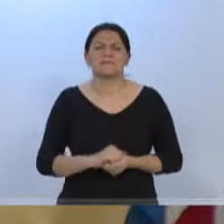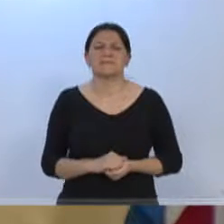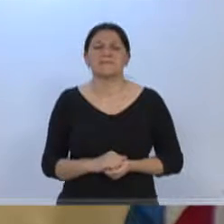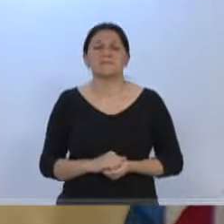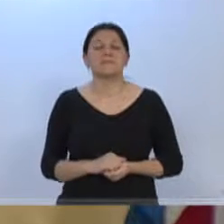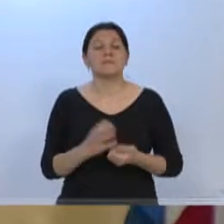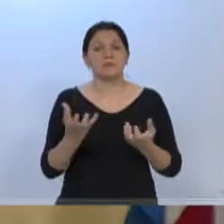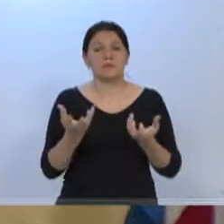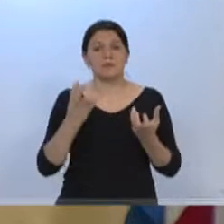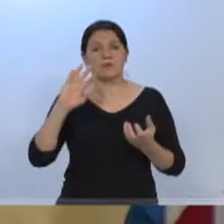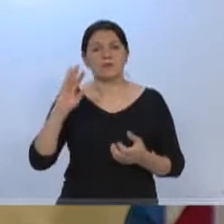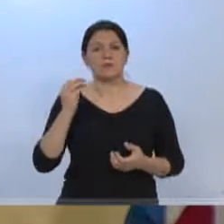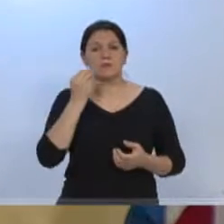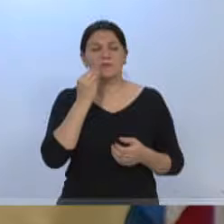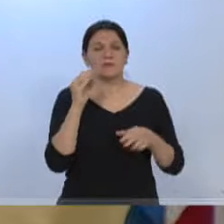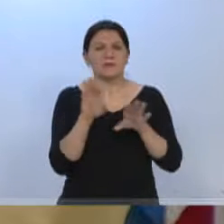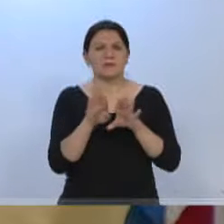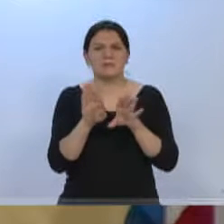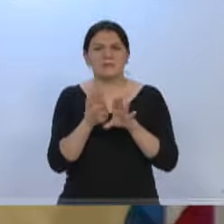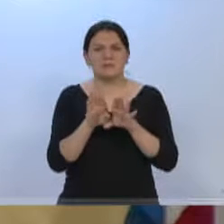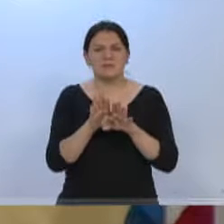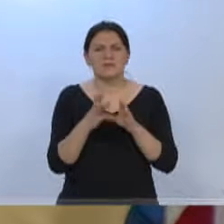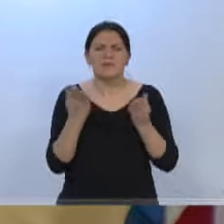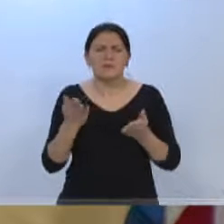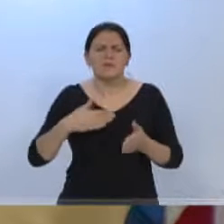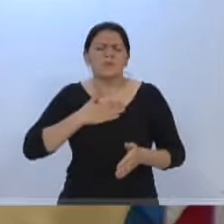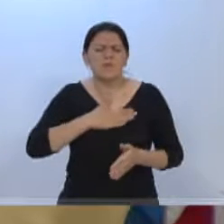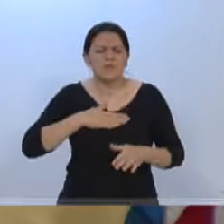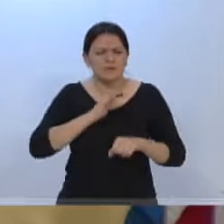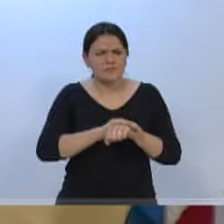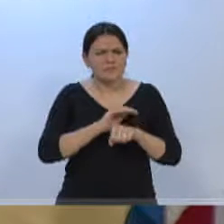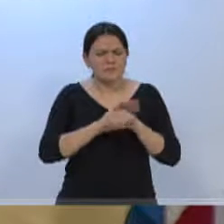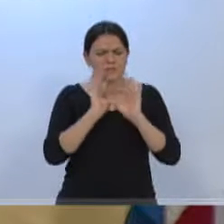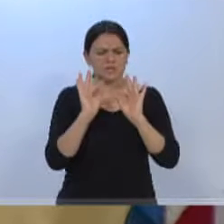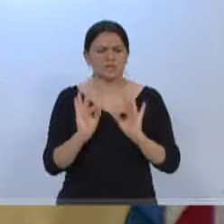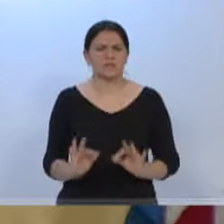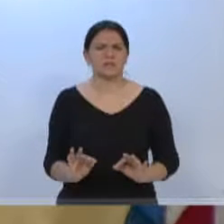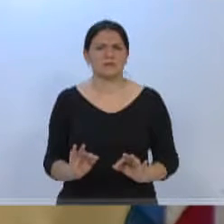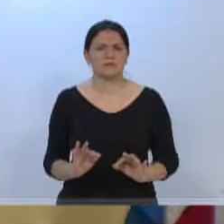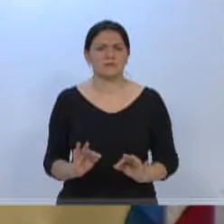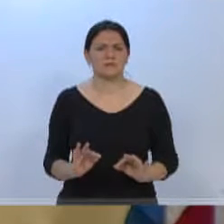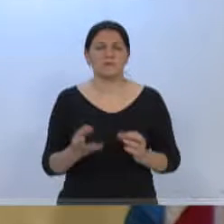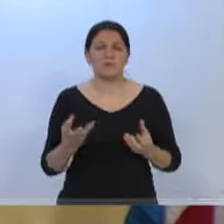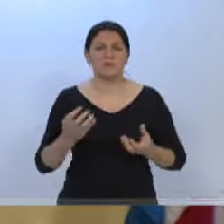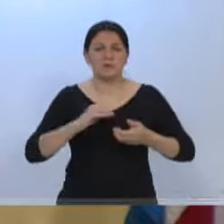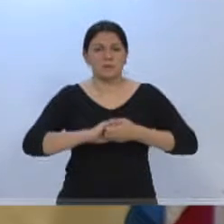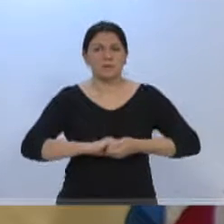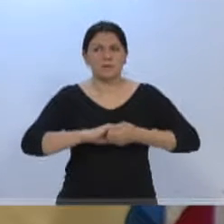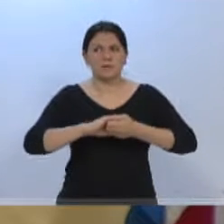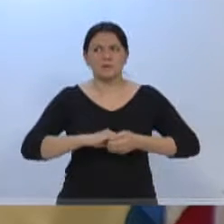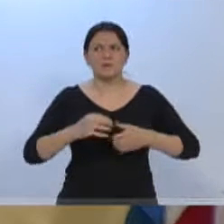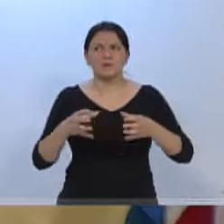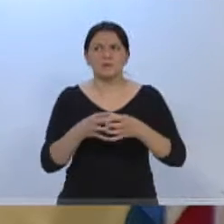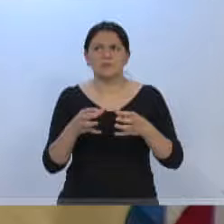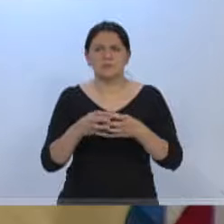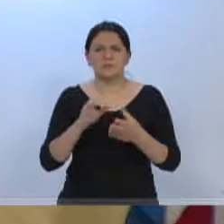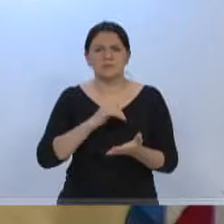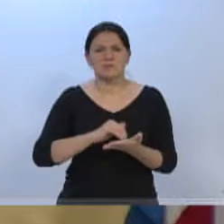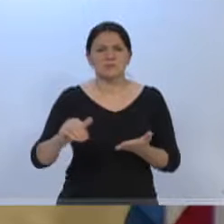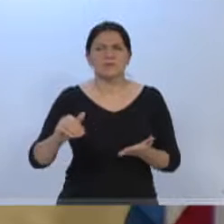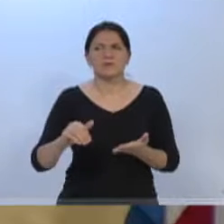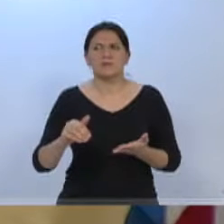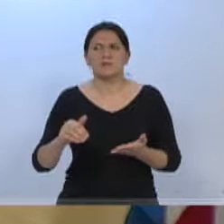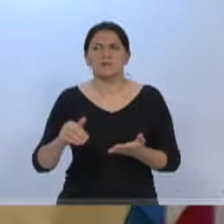aproveitar também aqui para parabenizar, porque eu gosto de fazer as coisas de forma justa. Eu quero parabenizar todo o setor aí, equipe da Secretaria de Conservação